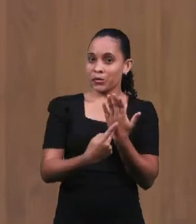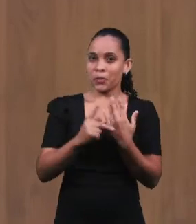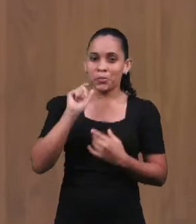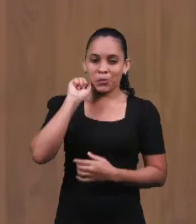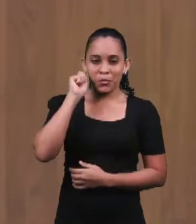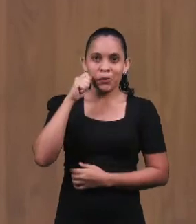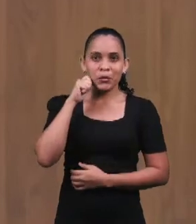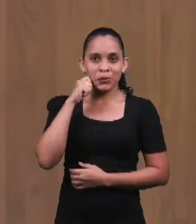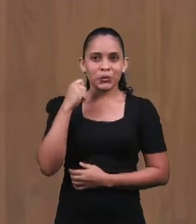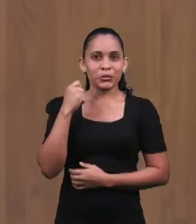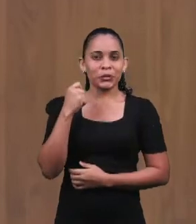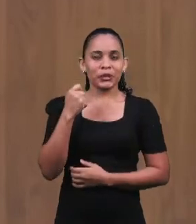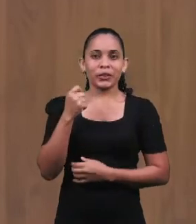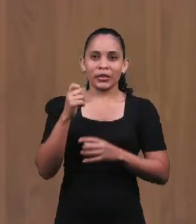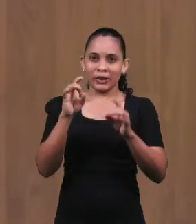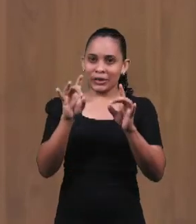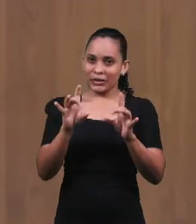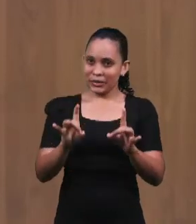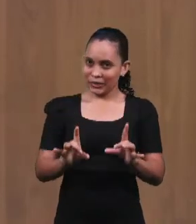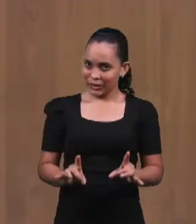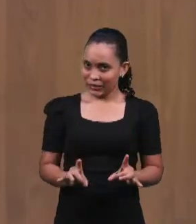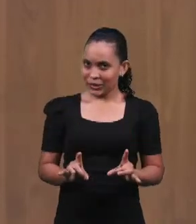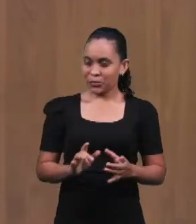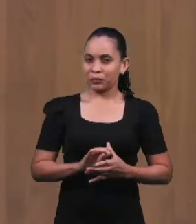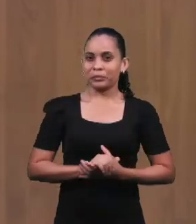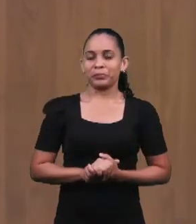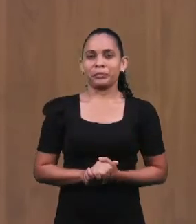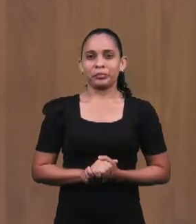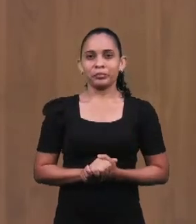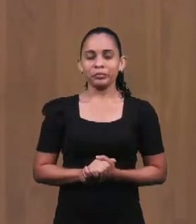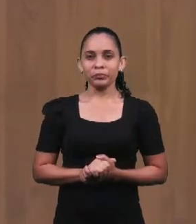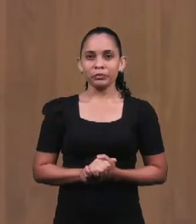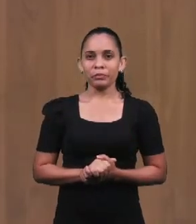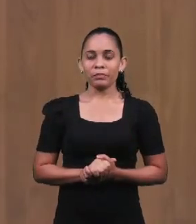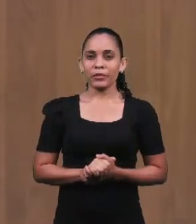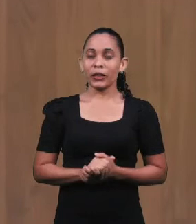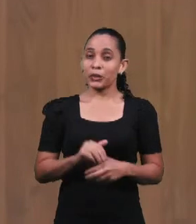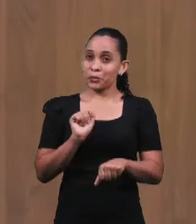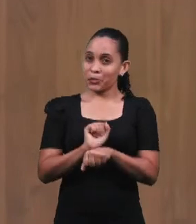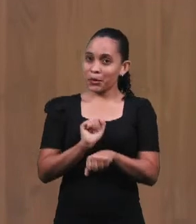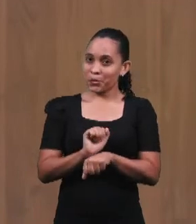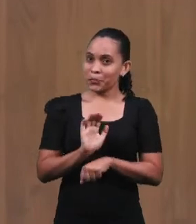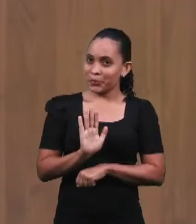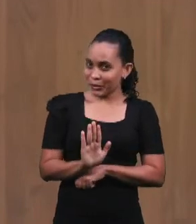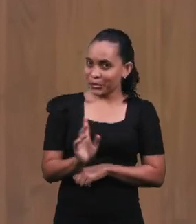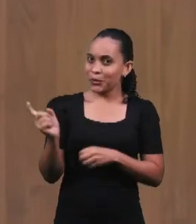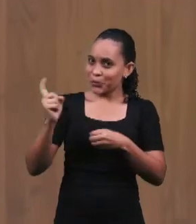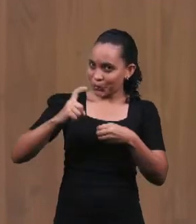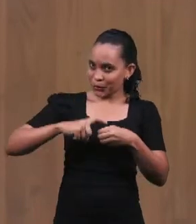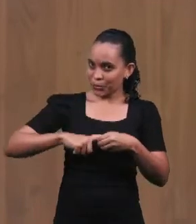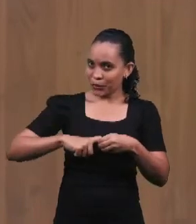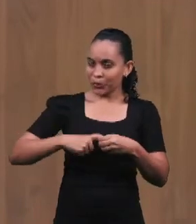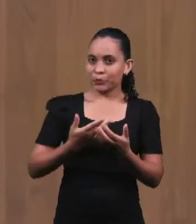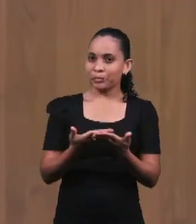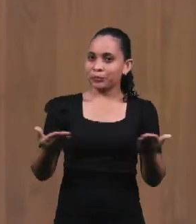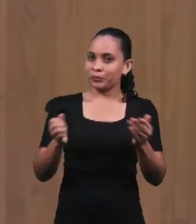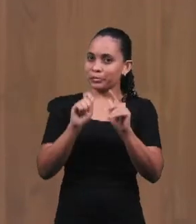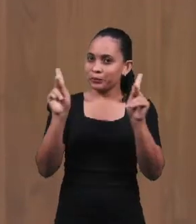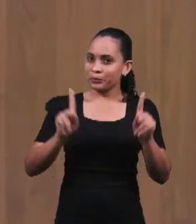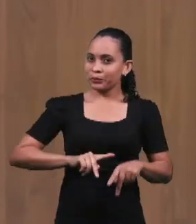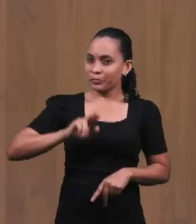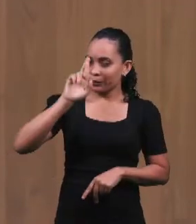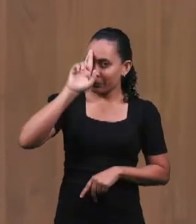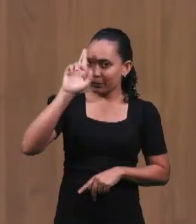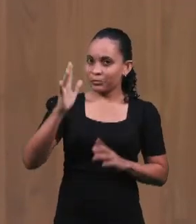conteúdo doutrinário nós receberemos ali na Escola Bíblica Dominical. Até daqui a pouco, quando nós estaremos de volta. A paz do Senhor Jesus.